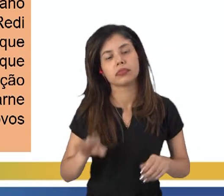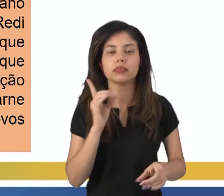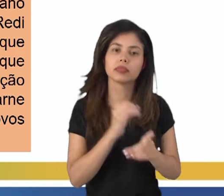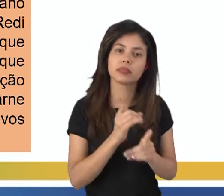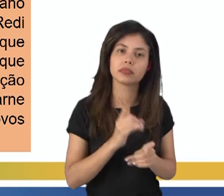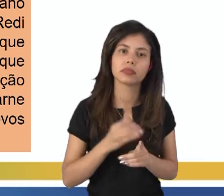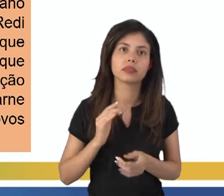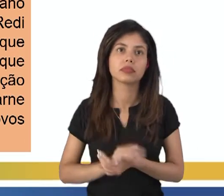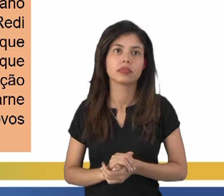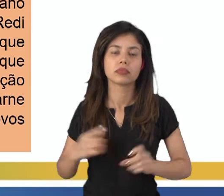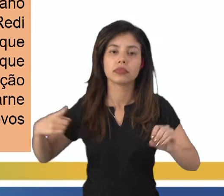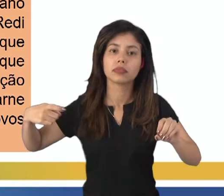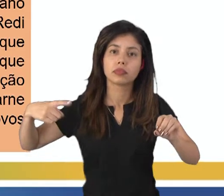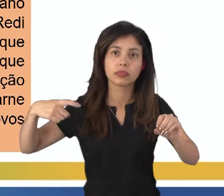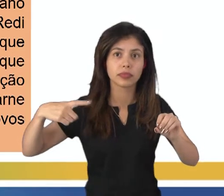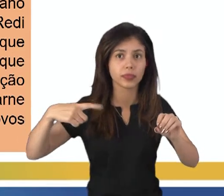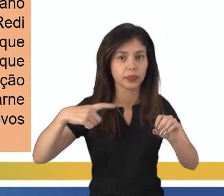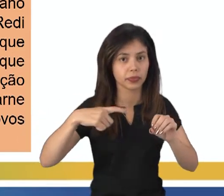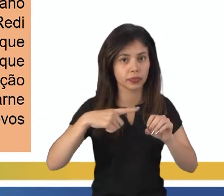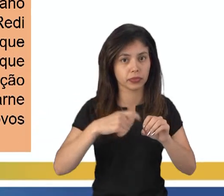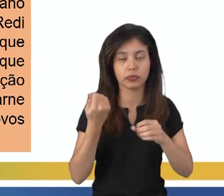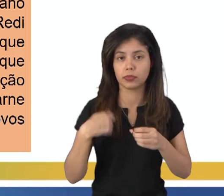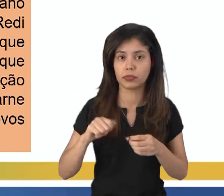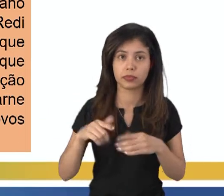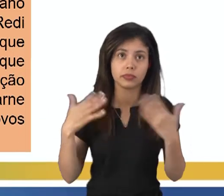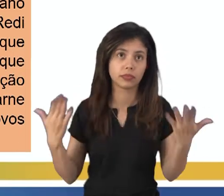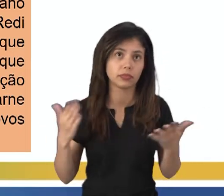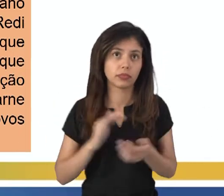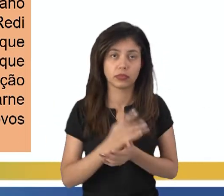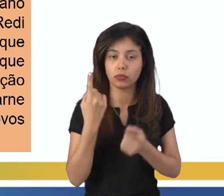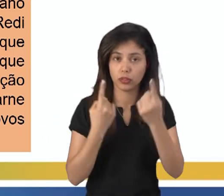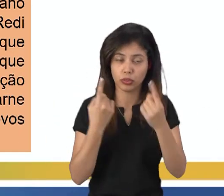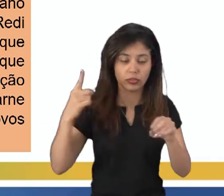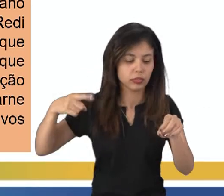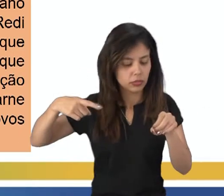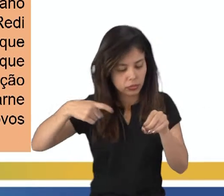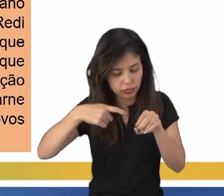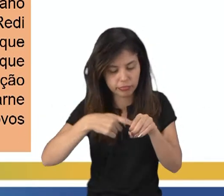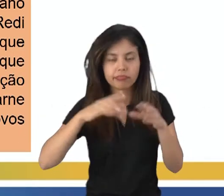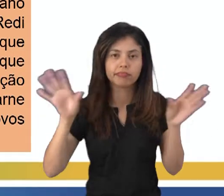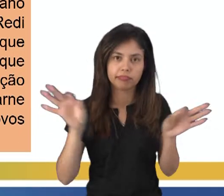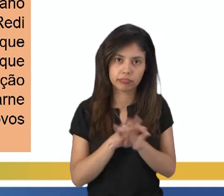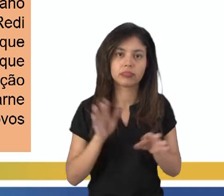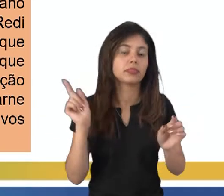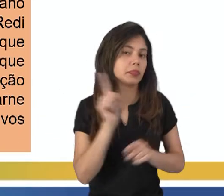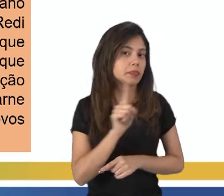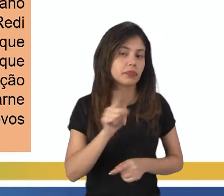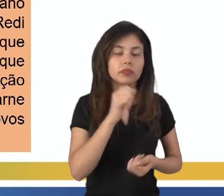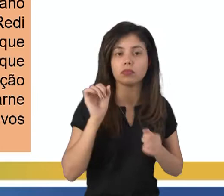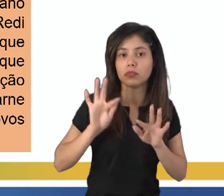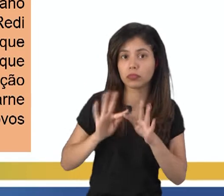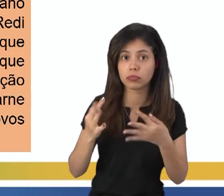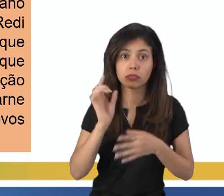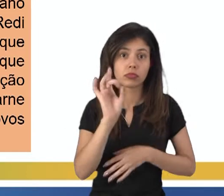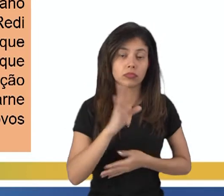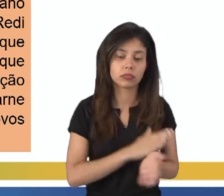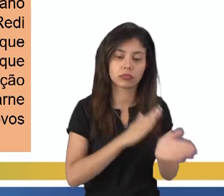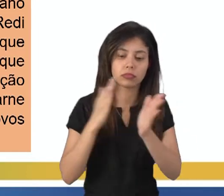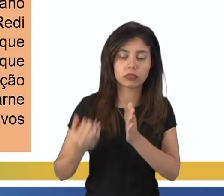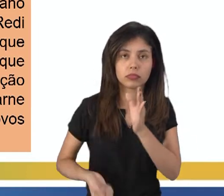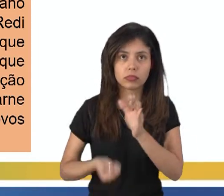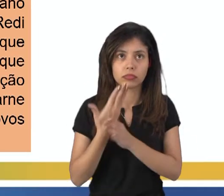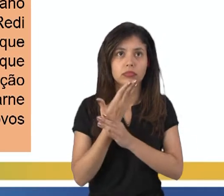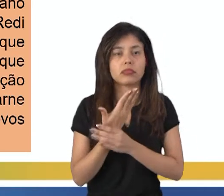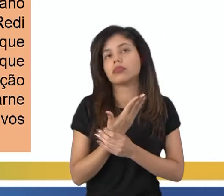encontro do gameta masculino com o gameta feminino, dois indivíduos vão acabar se encontrando. Não, simplesmente passariam a